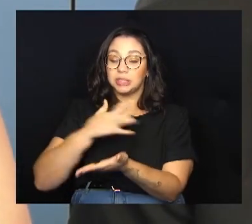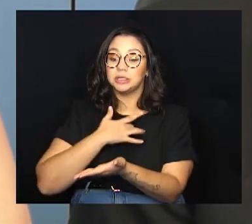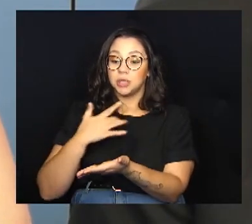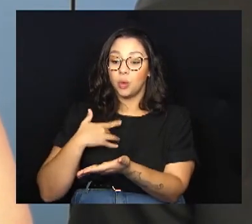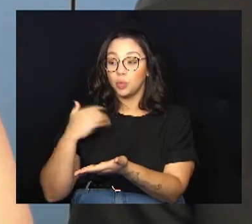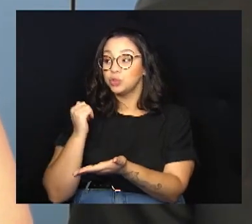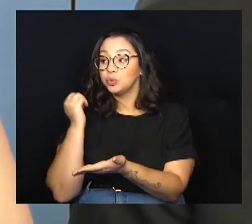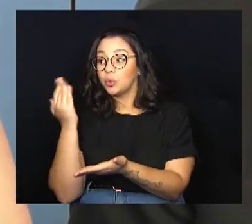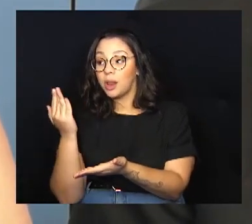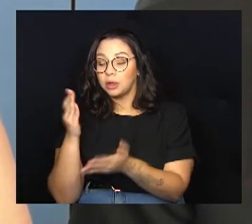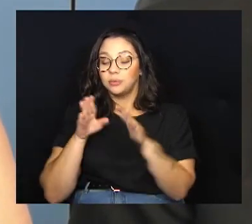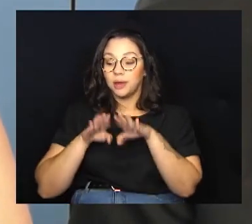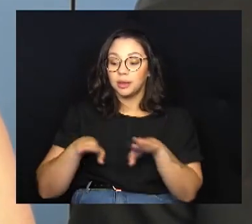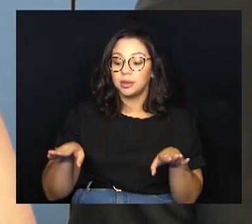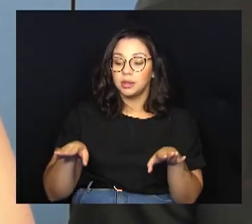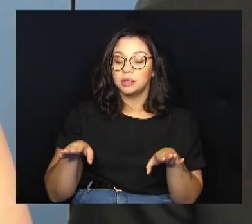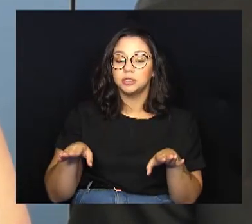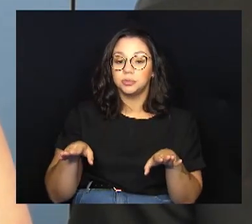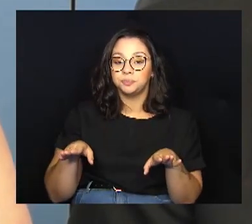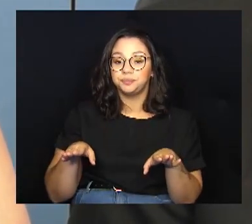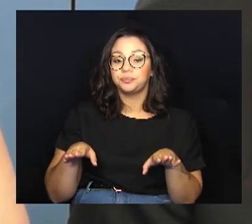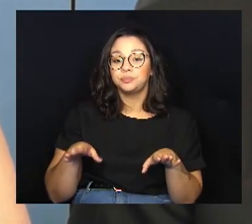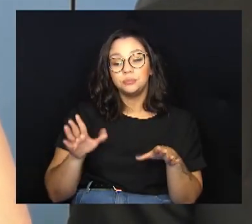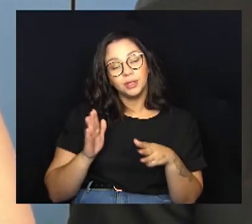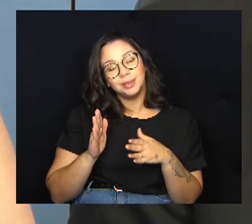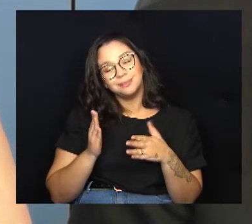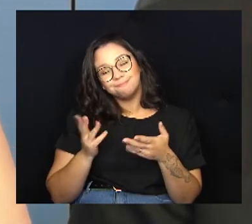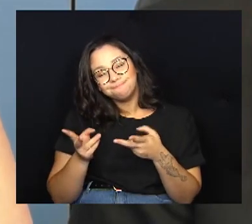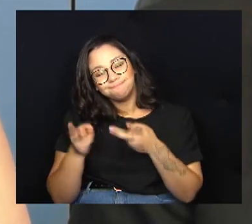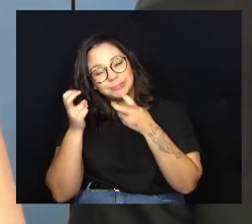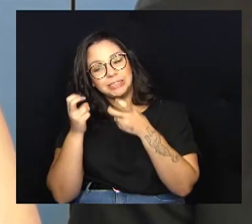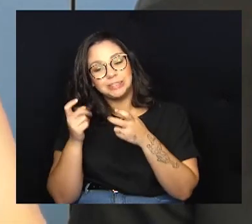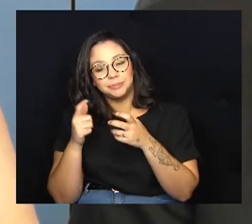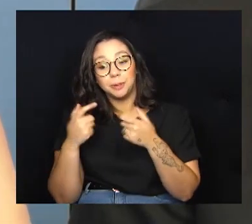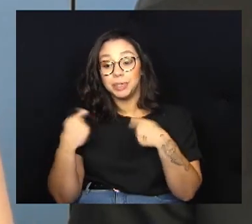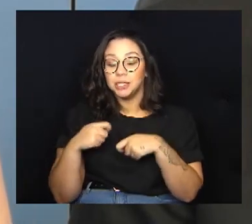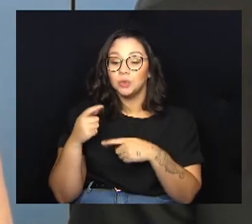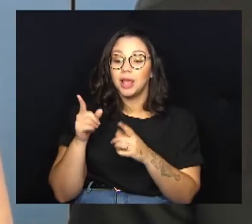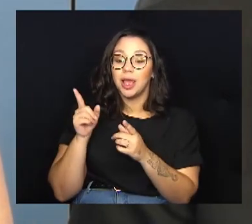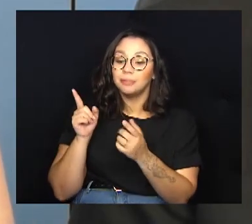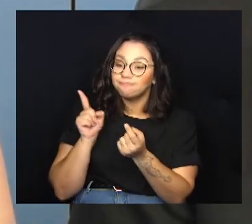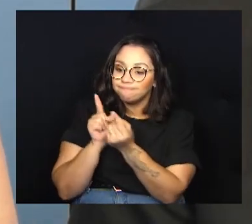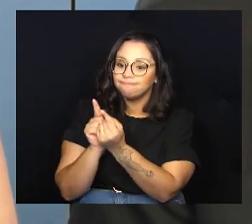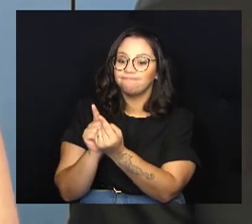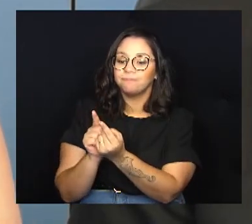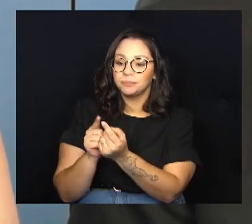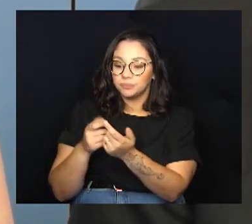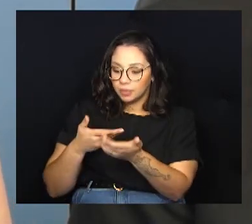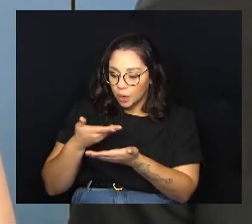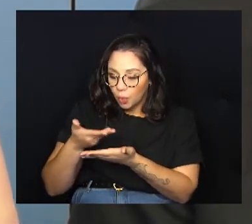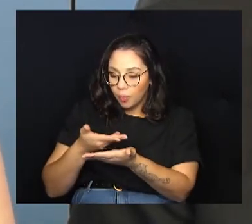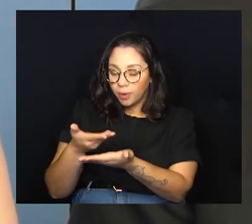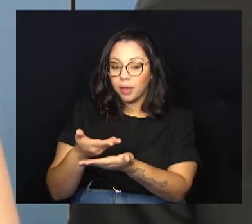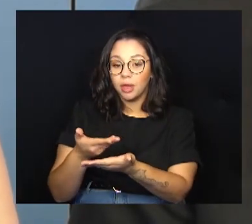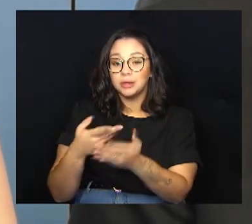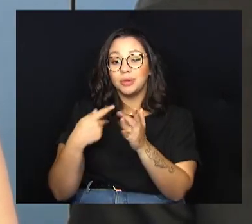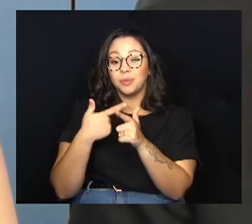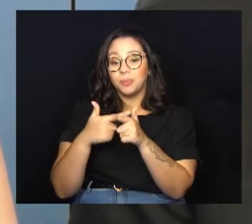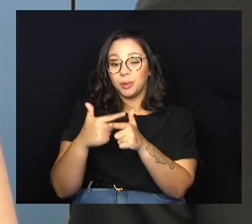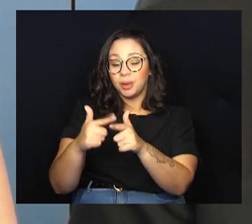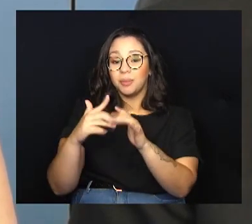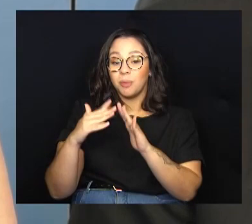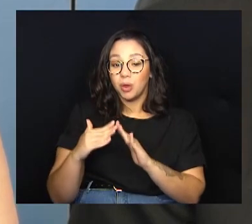as metodologias são complementares, as abordagens são complementares. Em política pública sobre drogas, nós